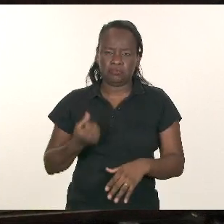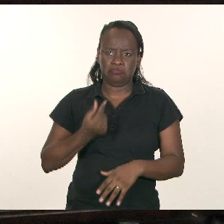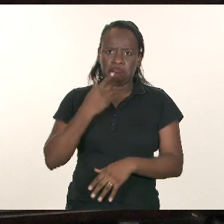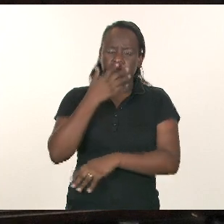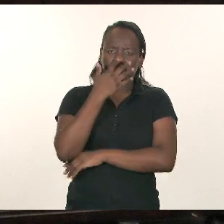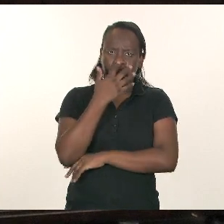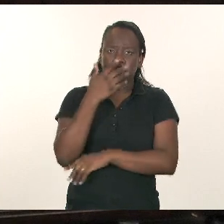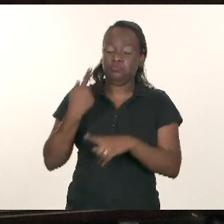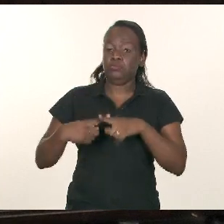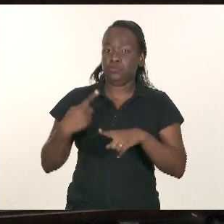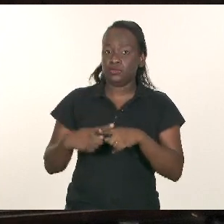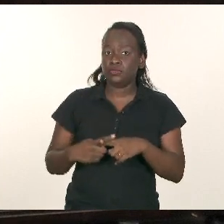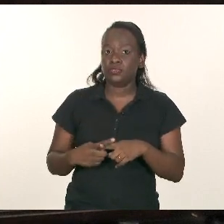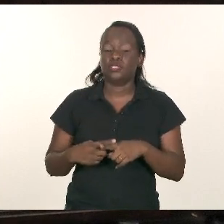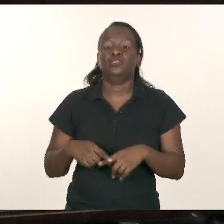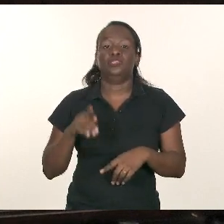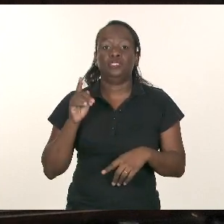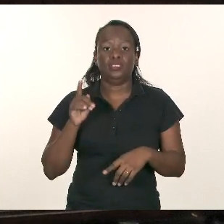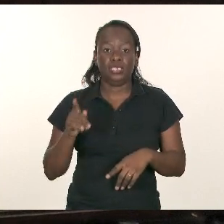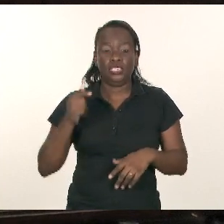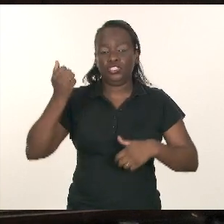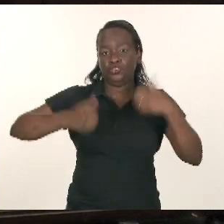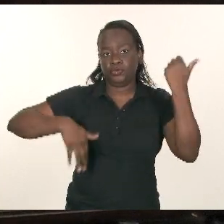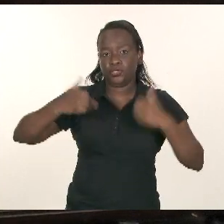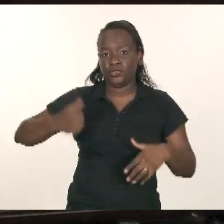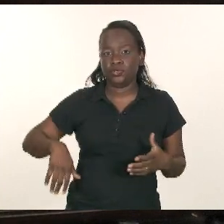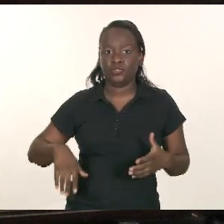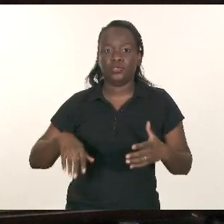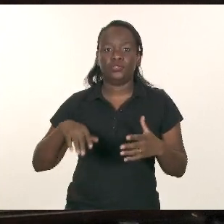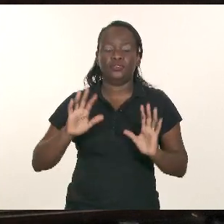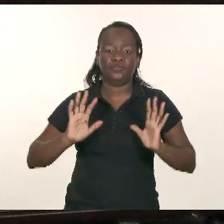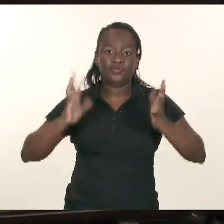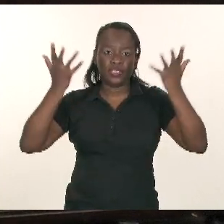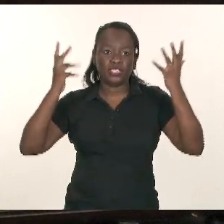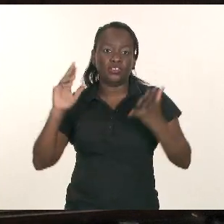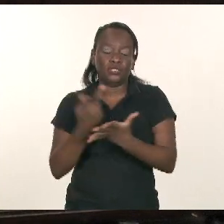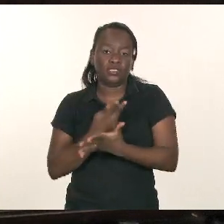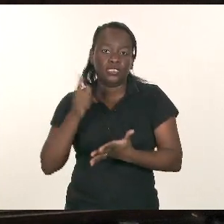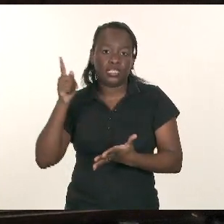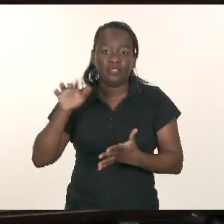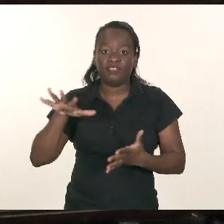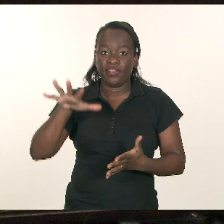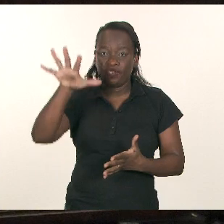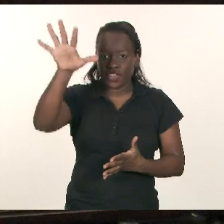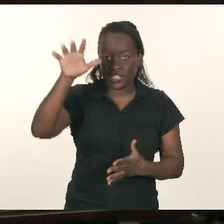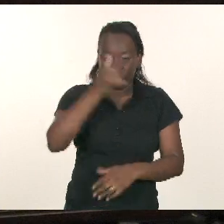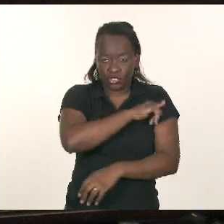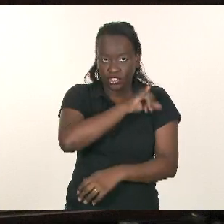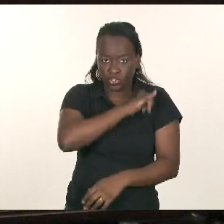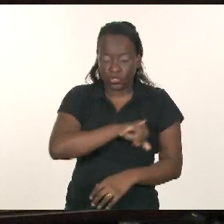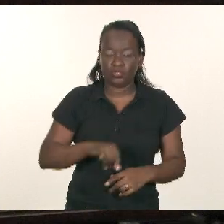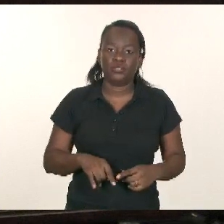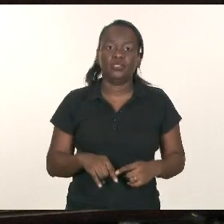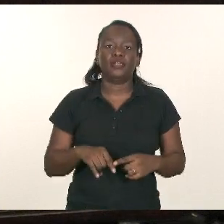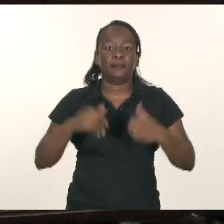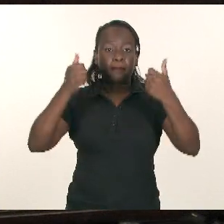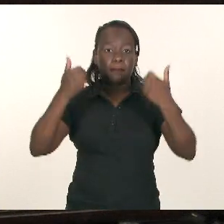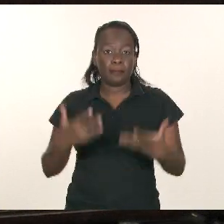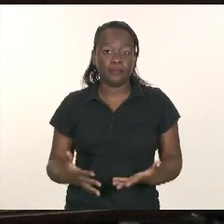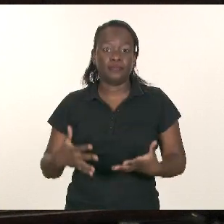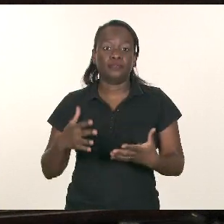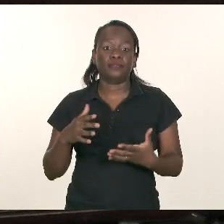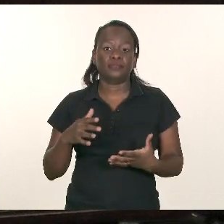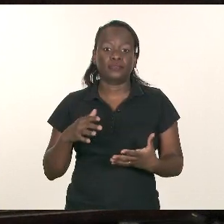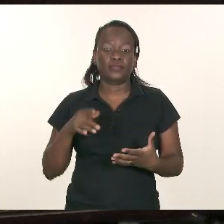espanto, porque ele narrava aquela festa que aconteceu numa favela no Rio de Janeiro, dizendo